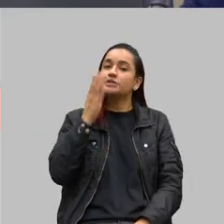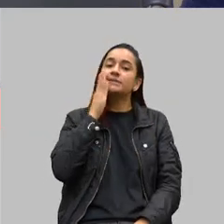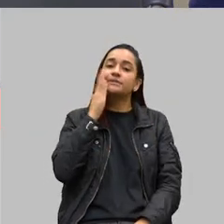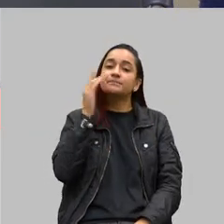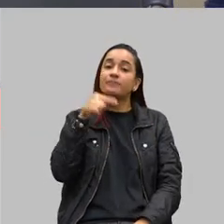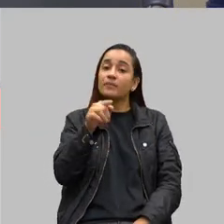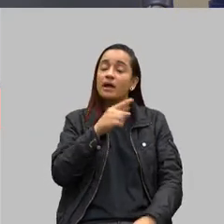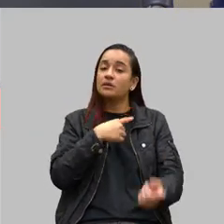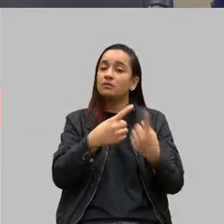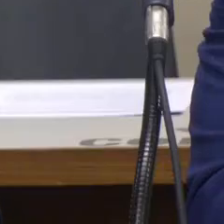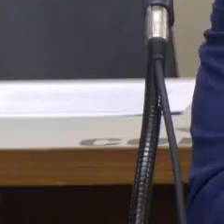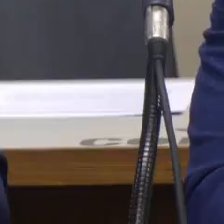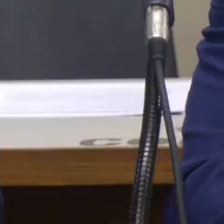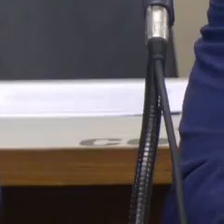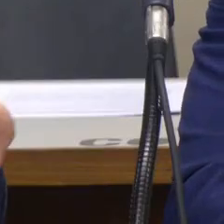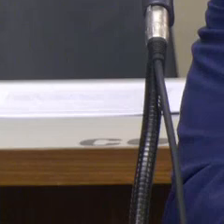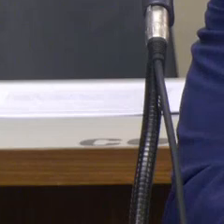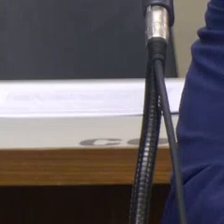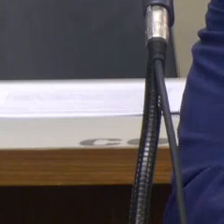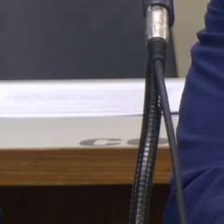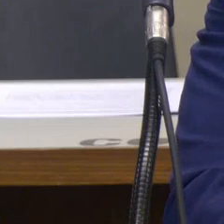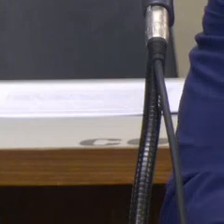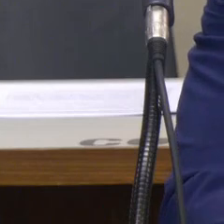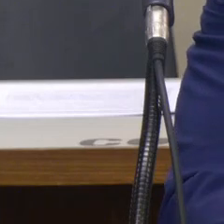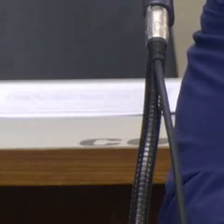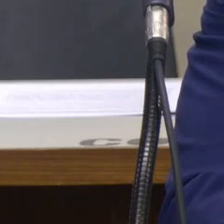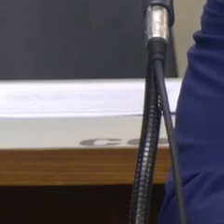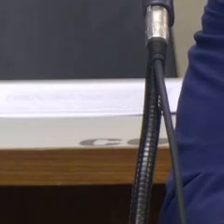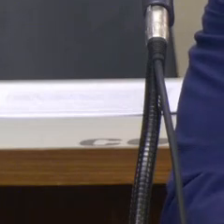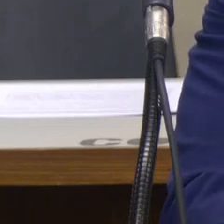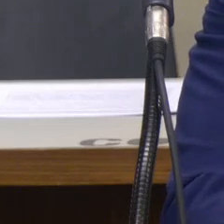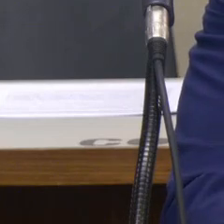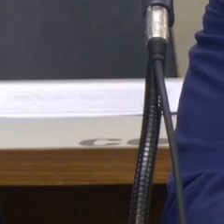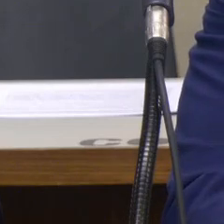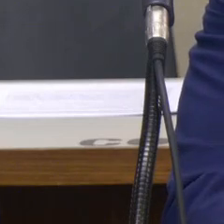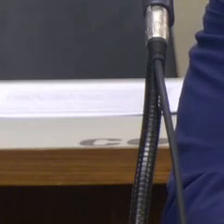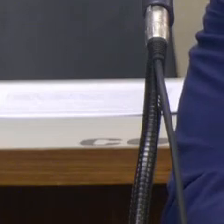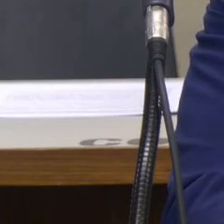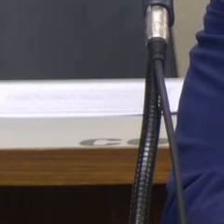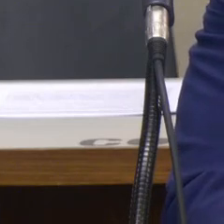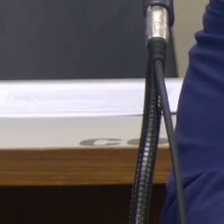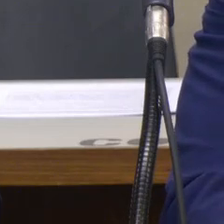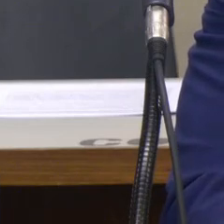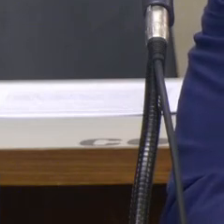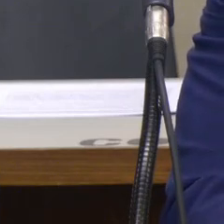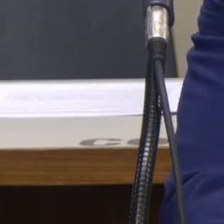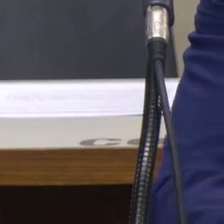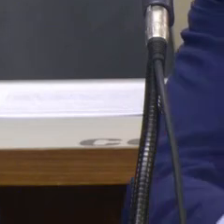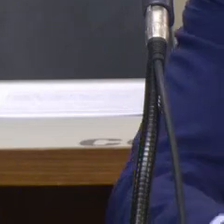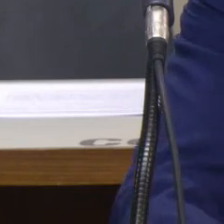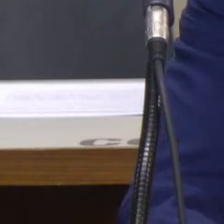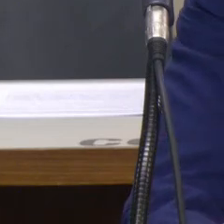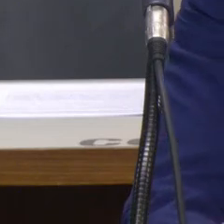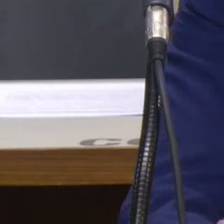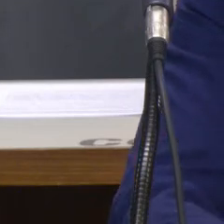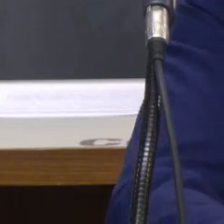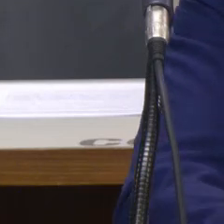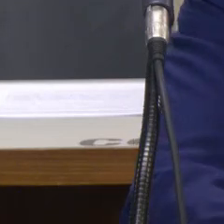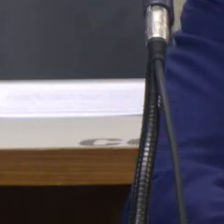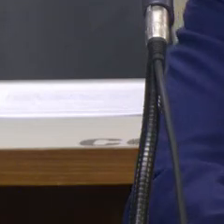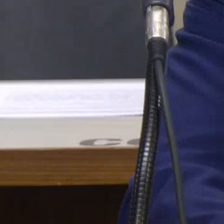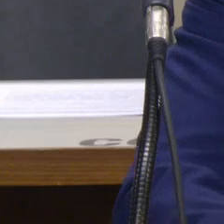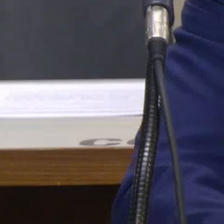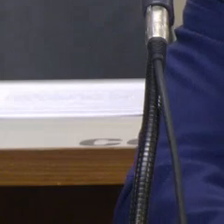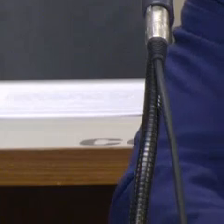se pegar que ela era 15 anos atrás e hoje não se compara que ela melhorou muito não tenha dúvida o principal problema resolvemos agora recente que